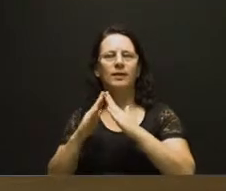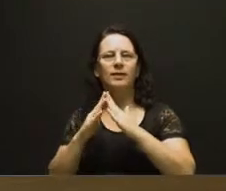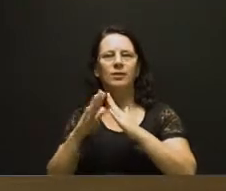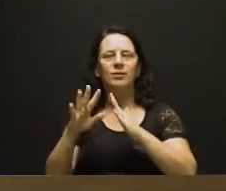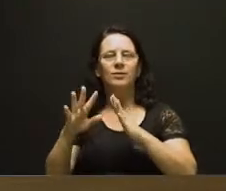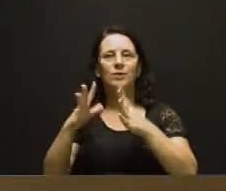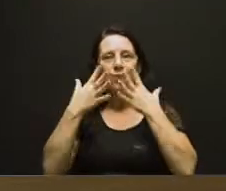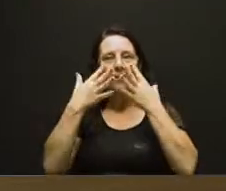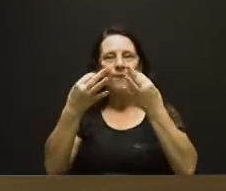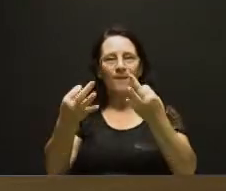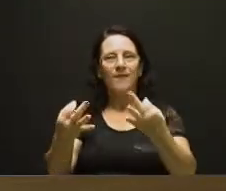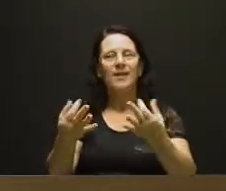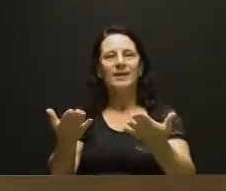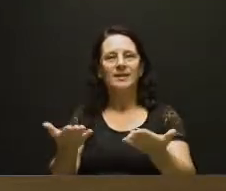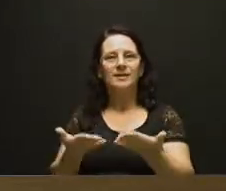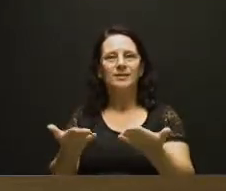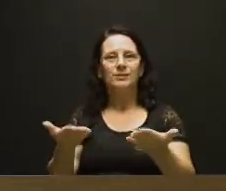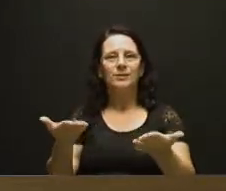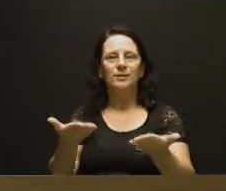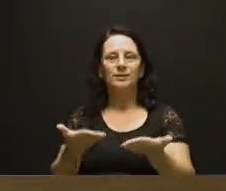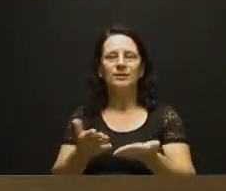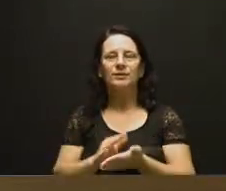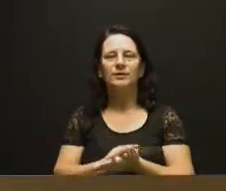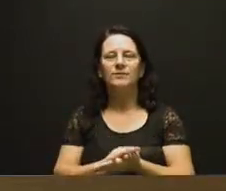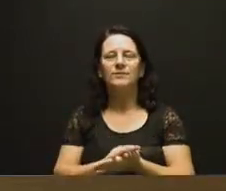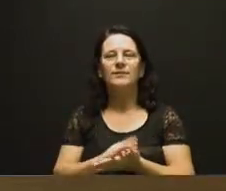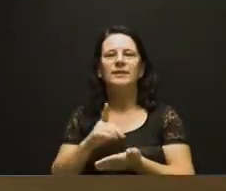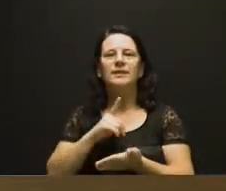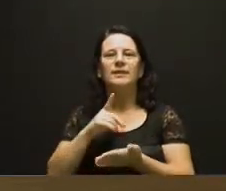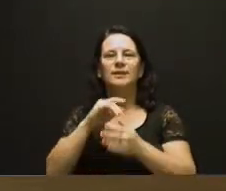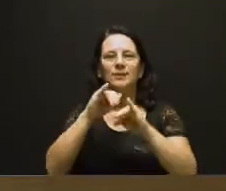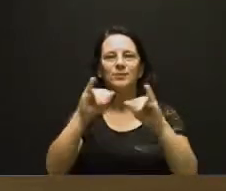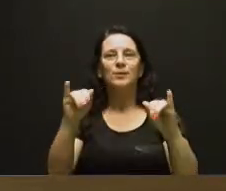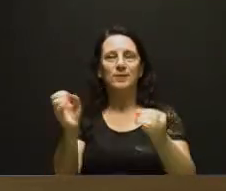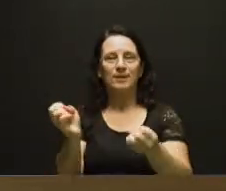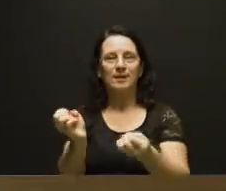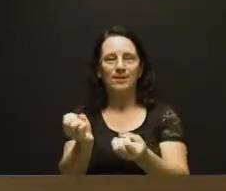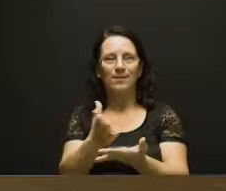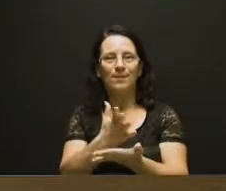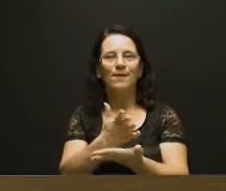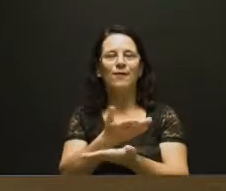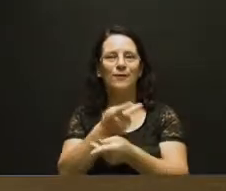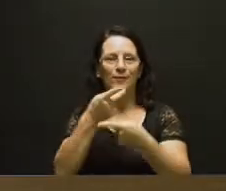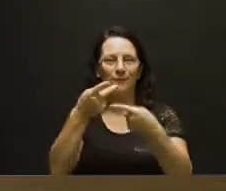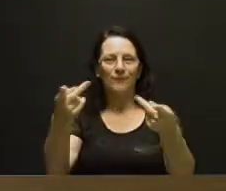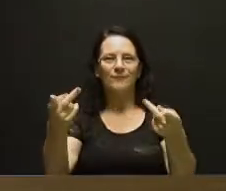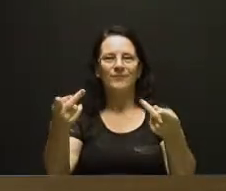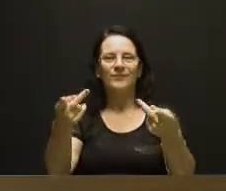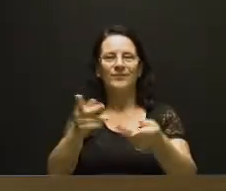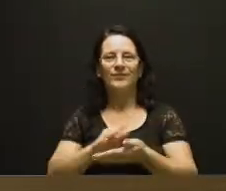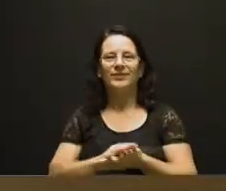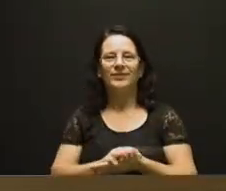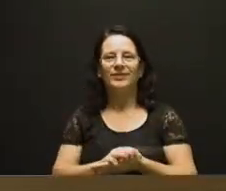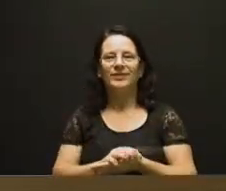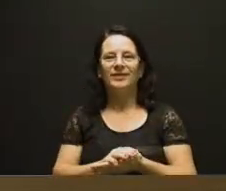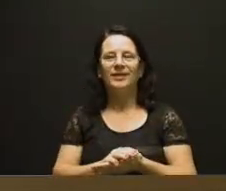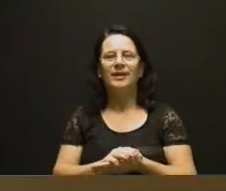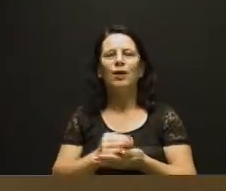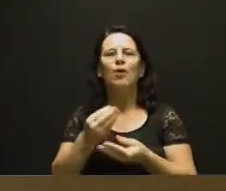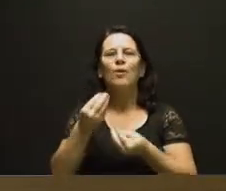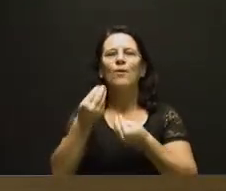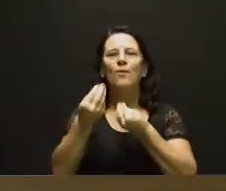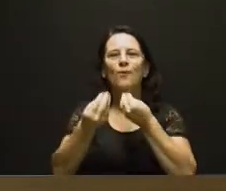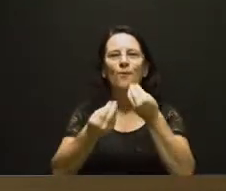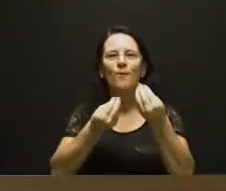que chama muito a minha atenção até hoje até uma novidade que eu vou estar contando aqui pra minha companheira é como